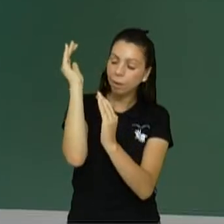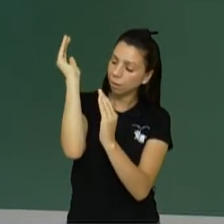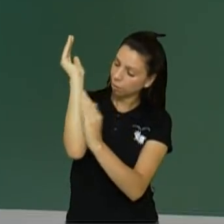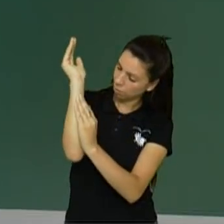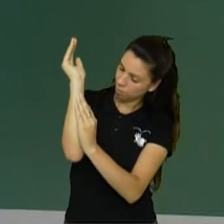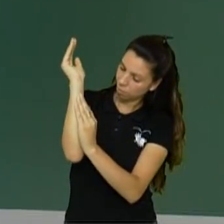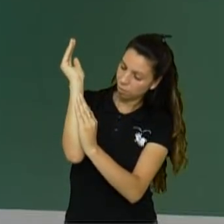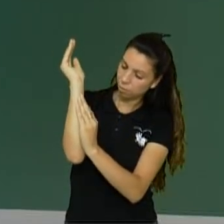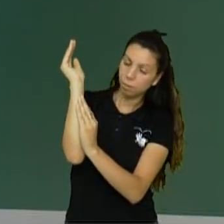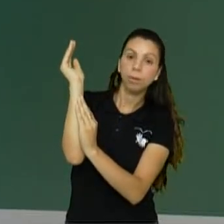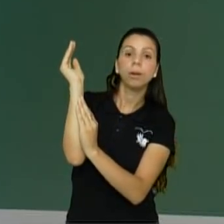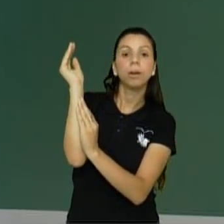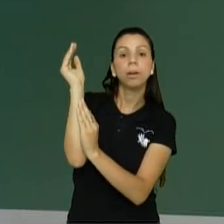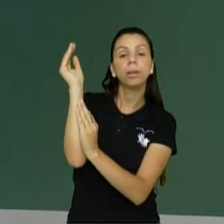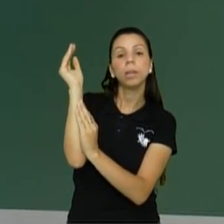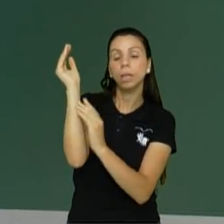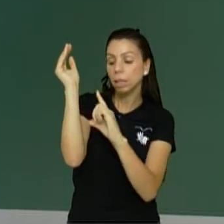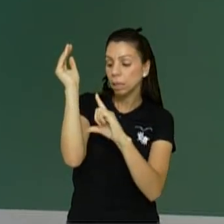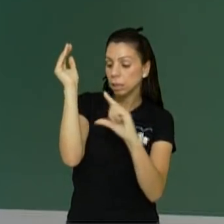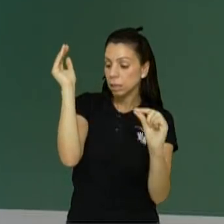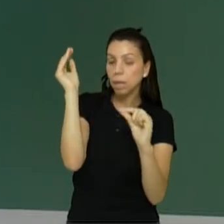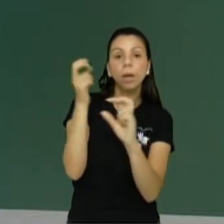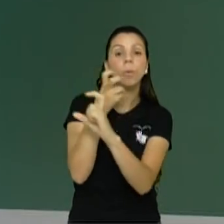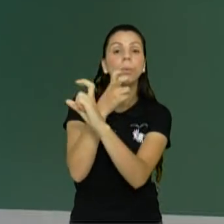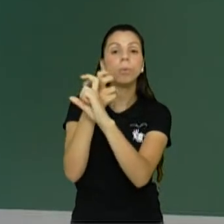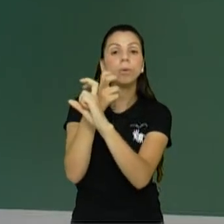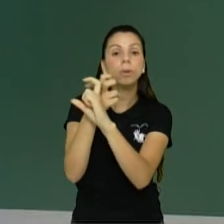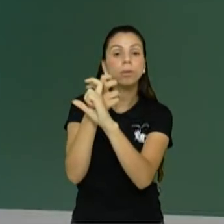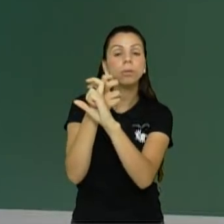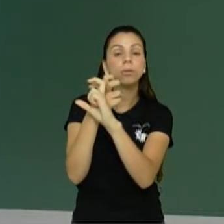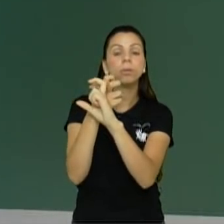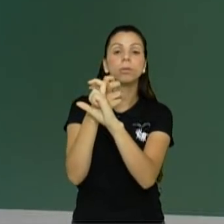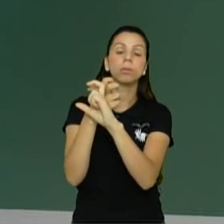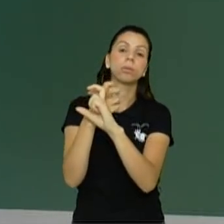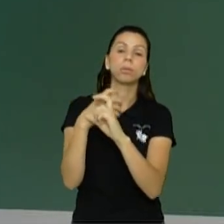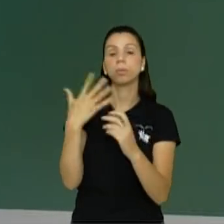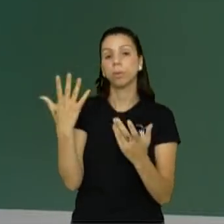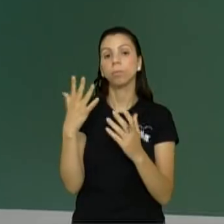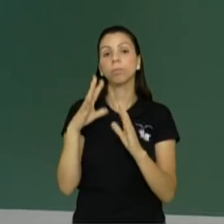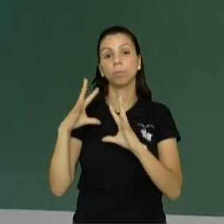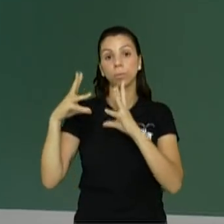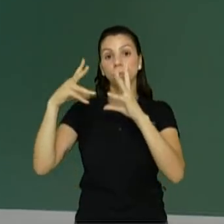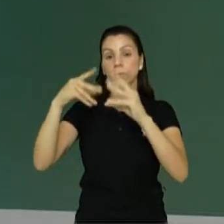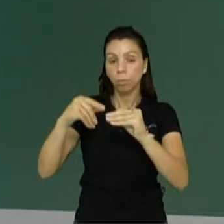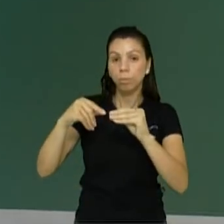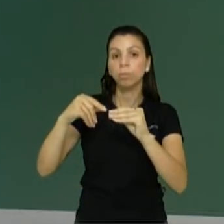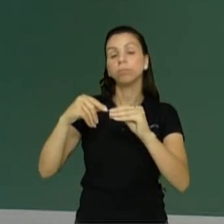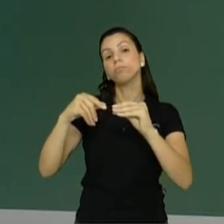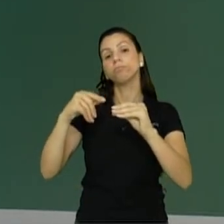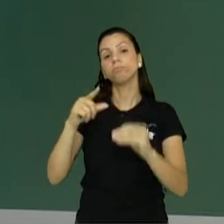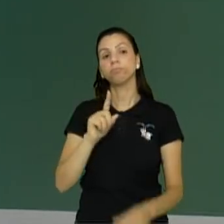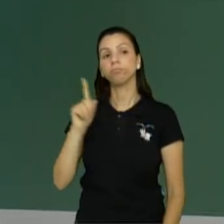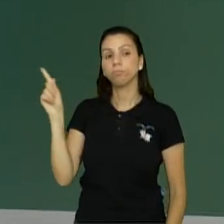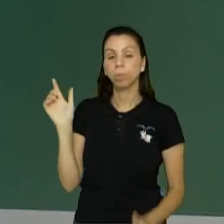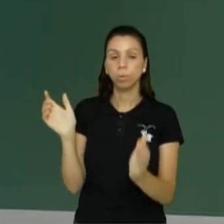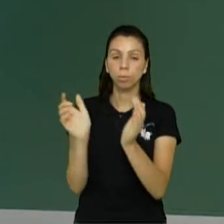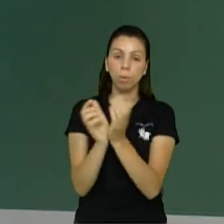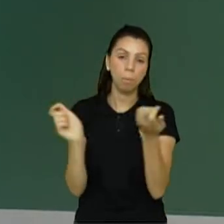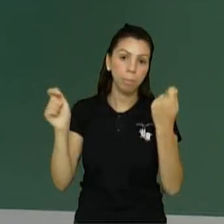pelezinha, é o que ele deixou o esqueleto dele. E aí, todos os artrópodes, eles precisam fazer